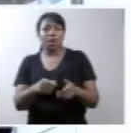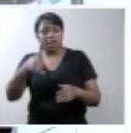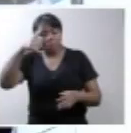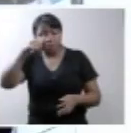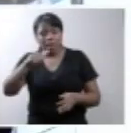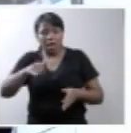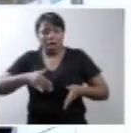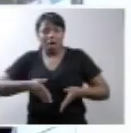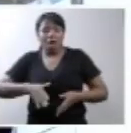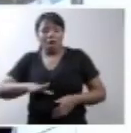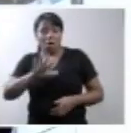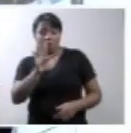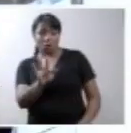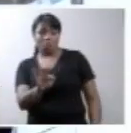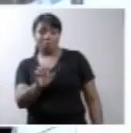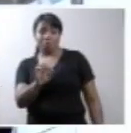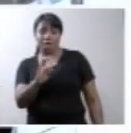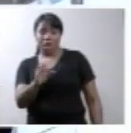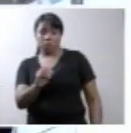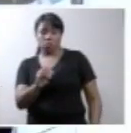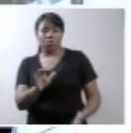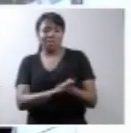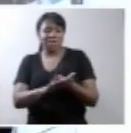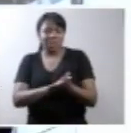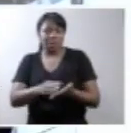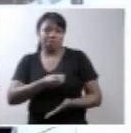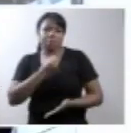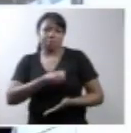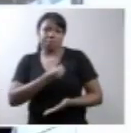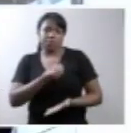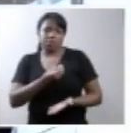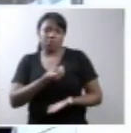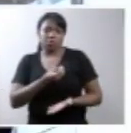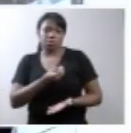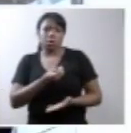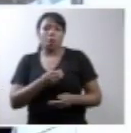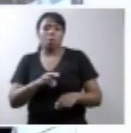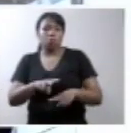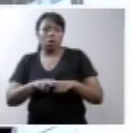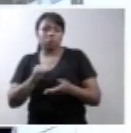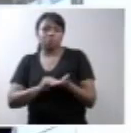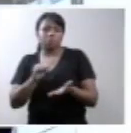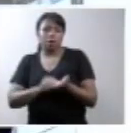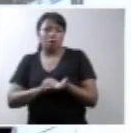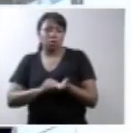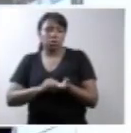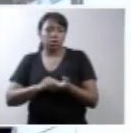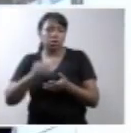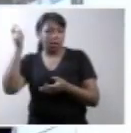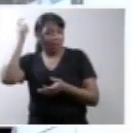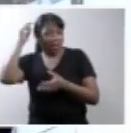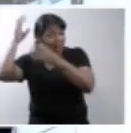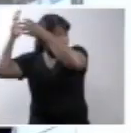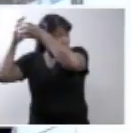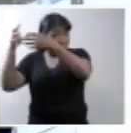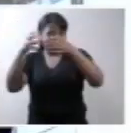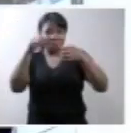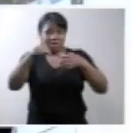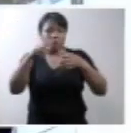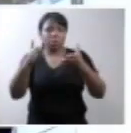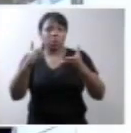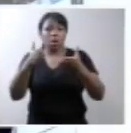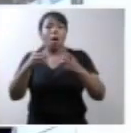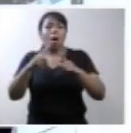para evitar o nascimento de um feto cientificamente sem vida e inteiramente desprovido de cérebro incapaz de existir por si